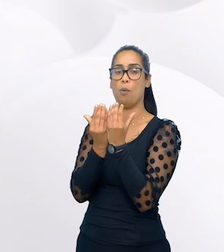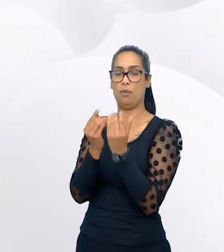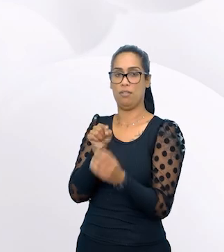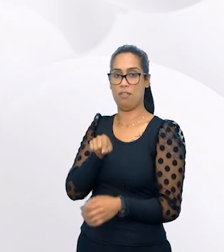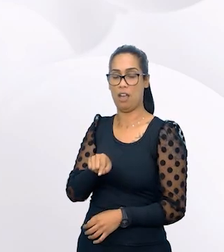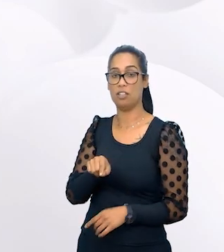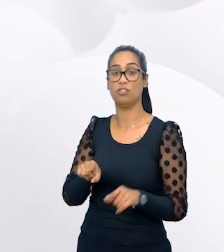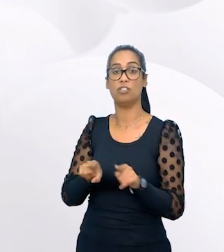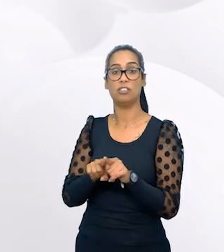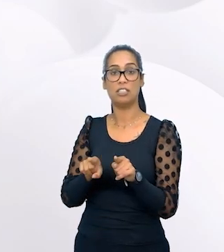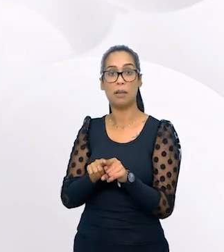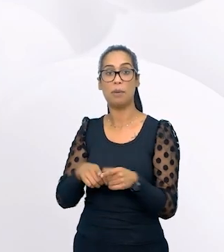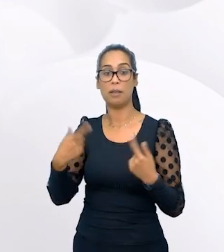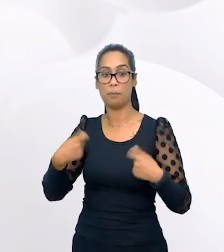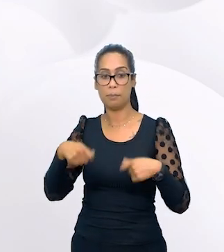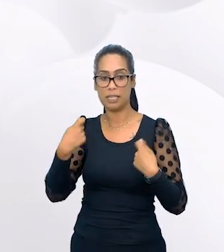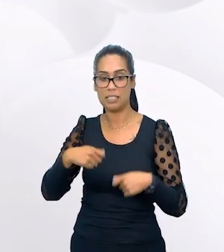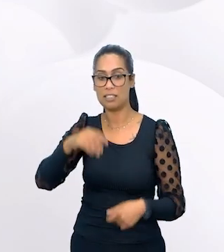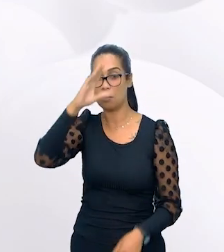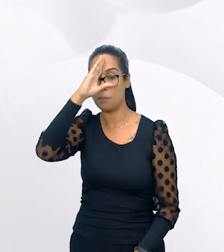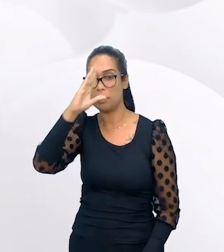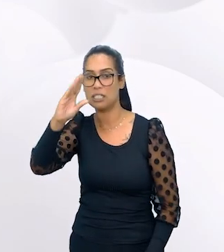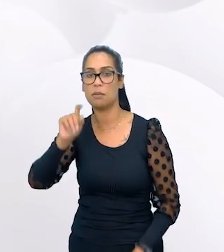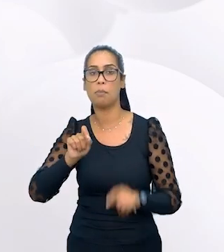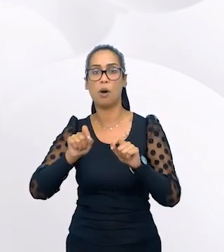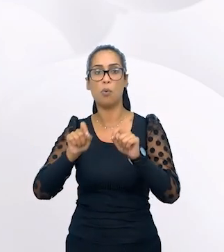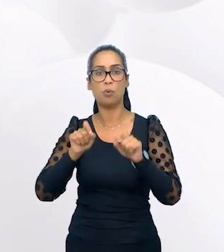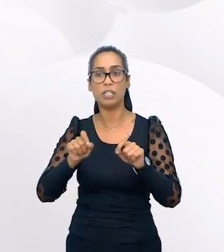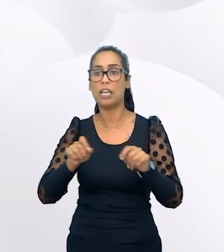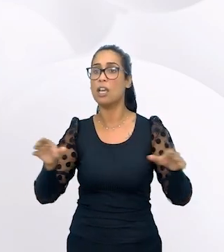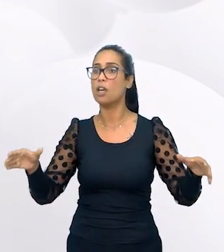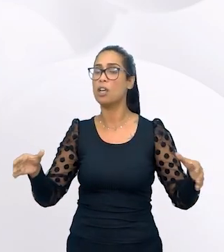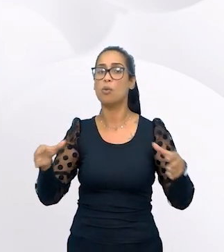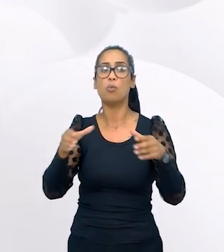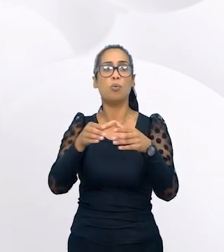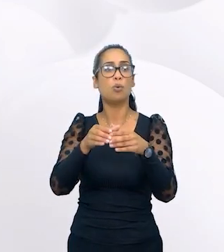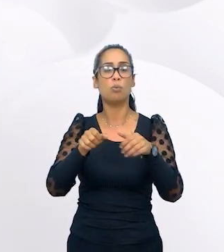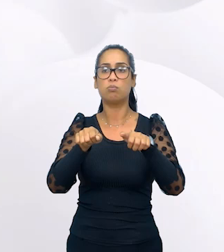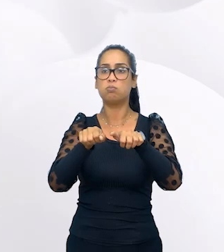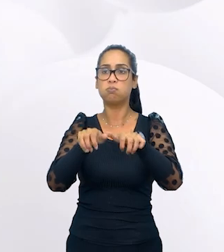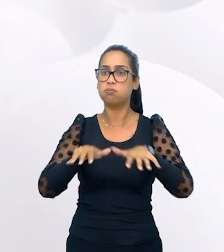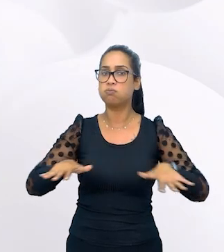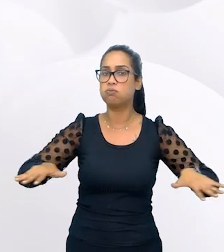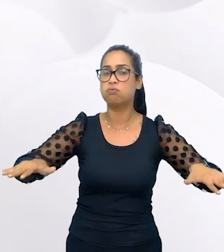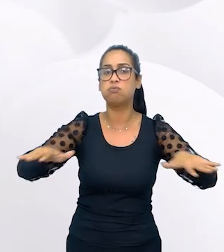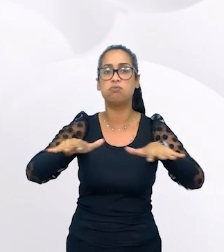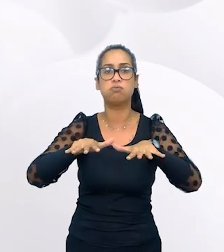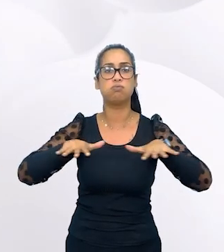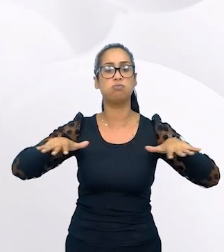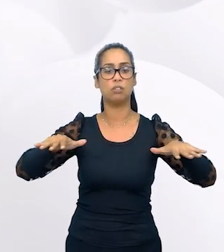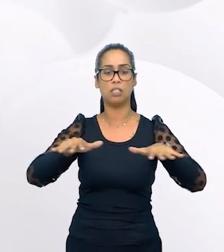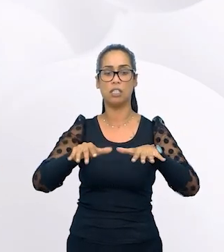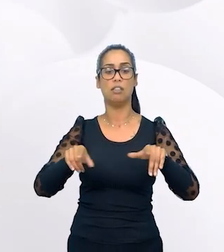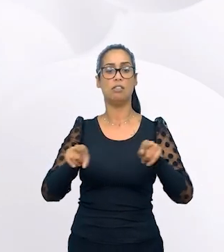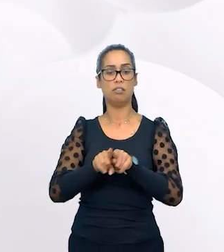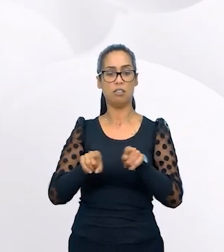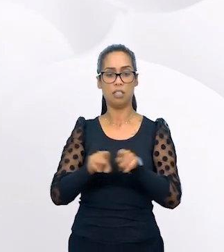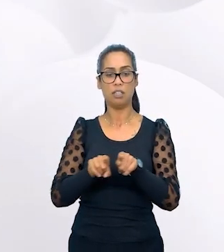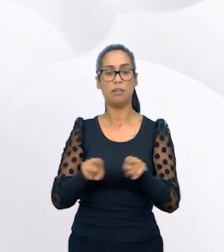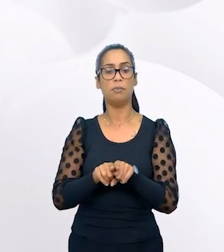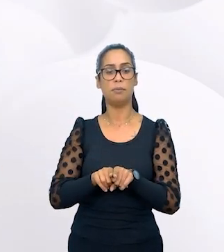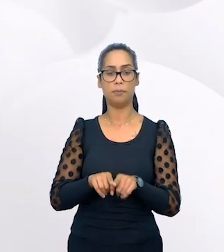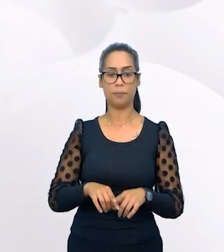o coletivo, pois as mudanças, elas começam as mudanças individuais, elas são reducionistas no trabalho